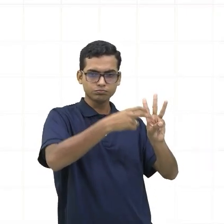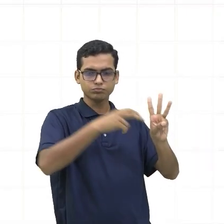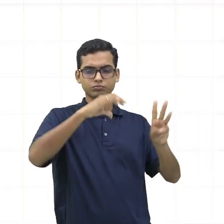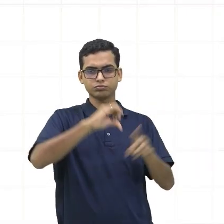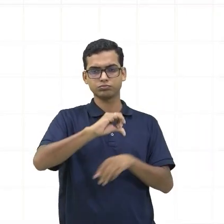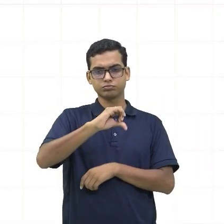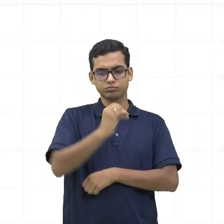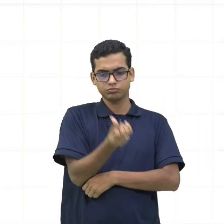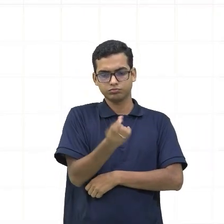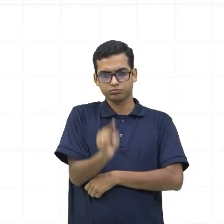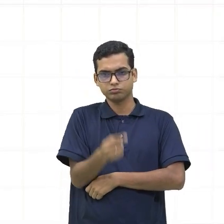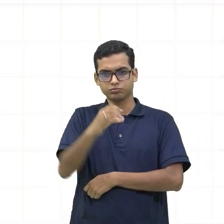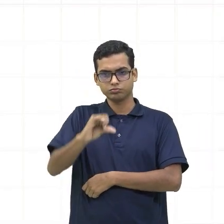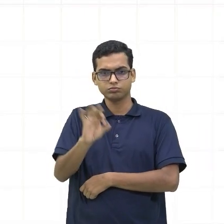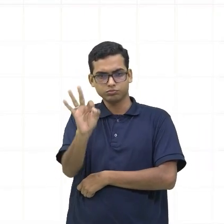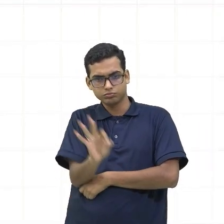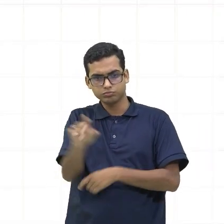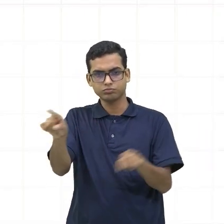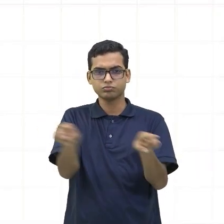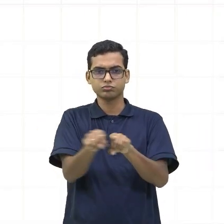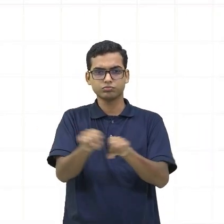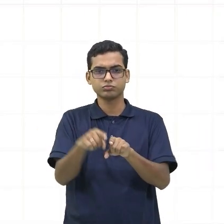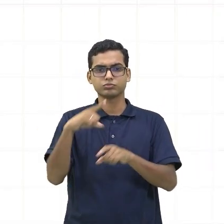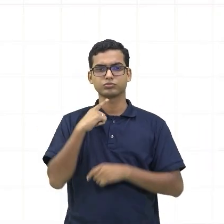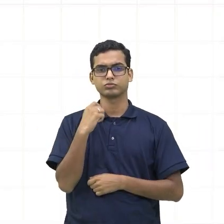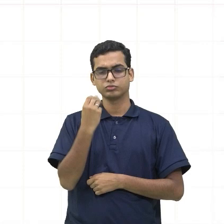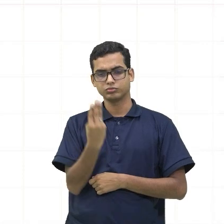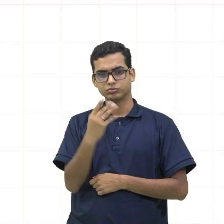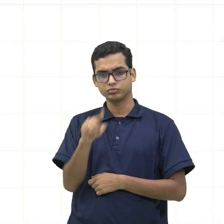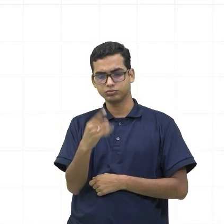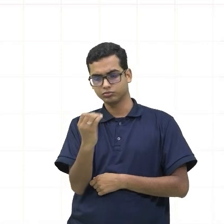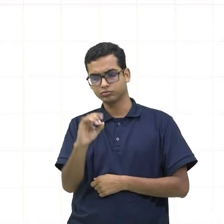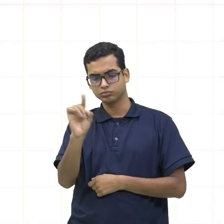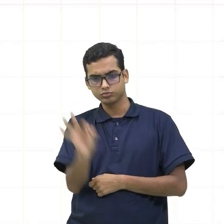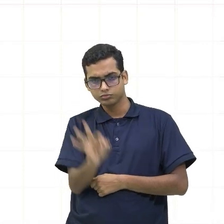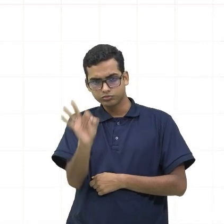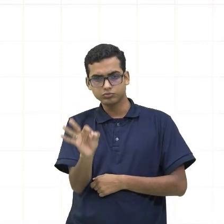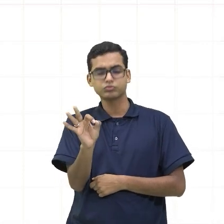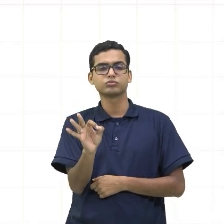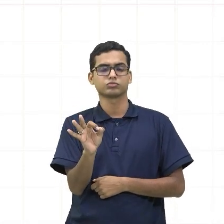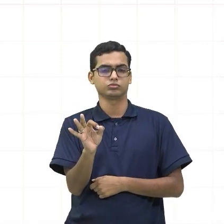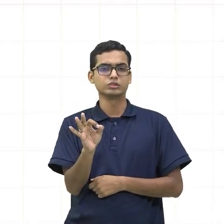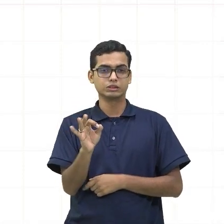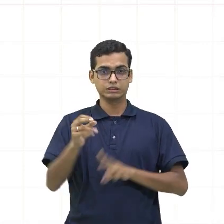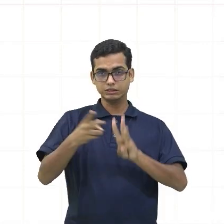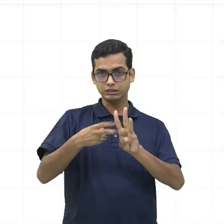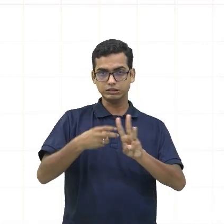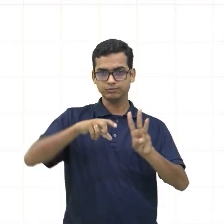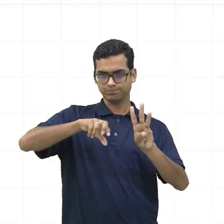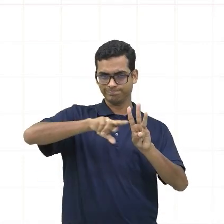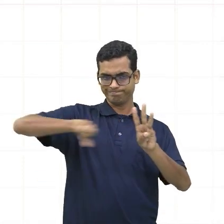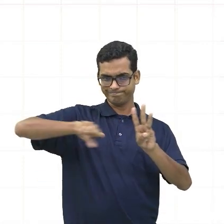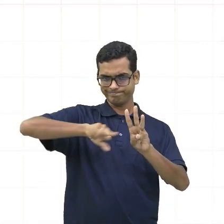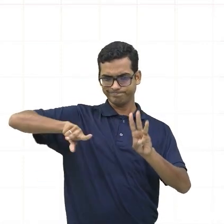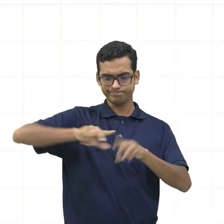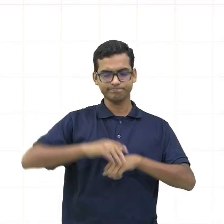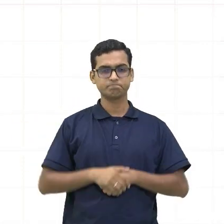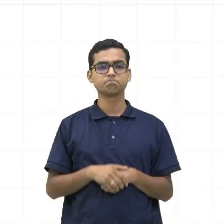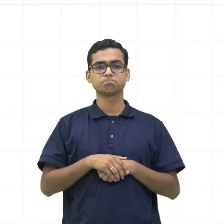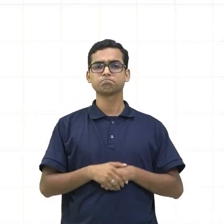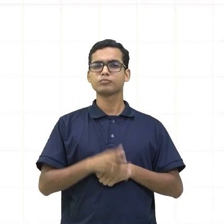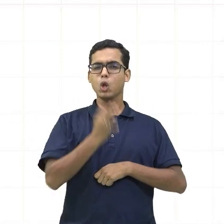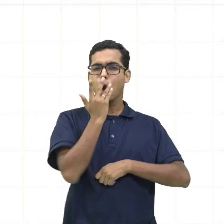96,9%, são indígenas e 3,01% não indígenas. Então, assim, essa questão da cor